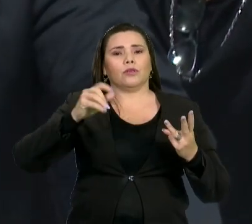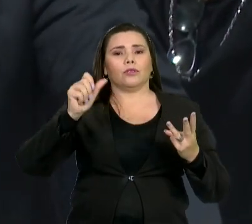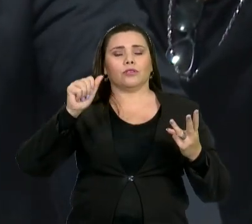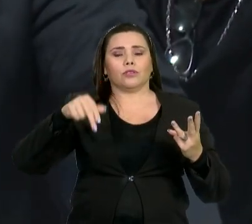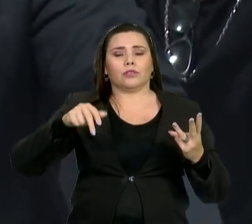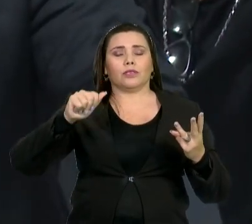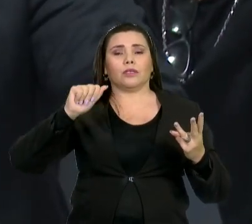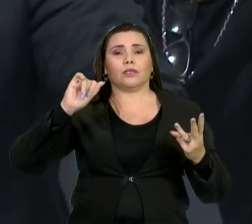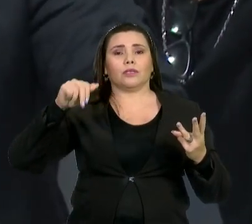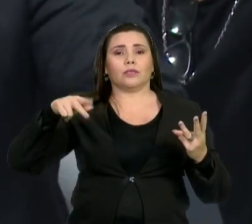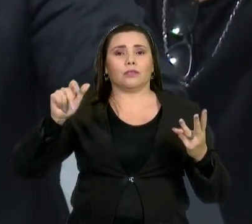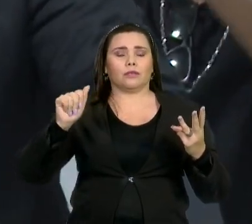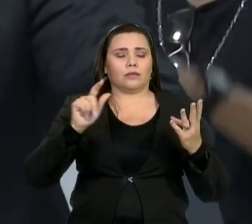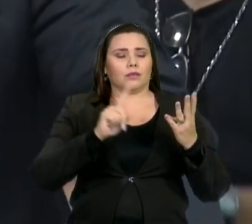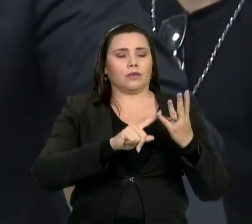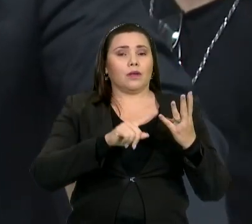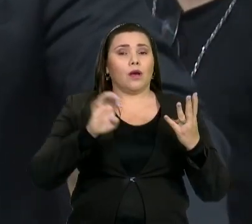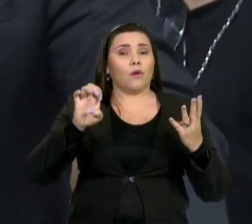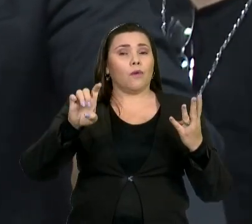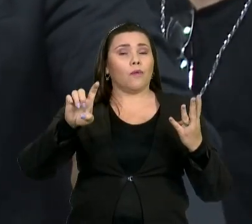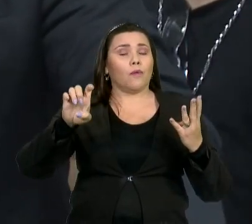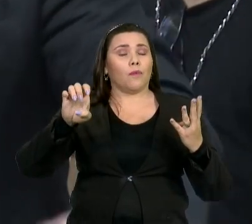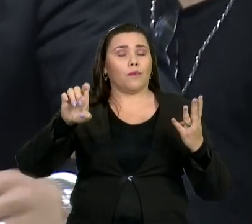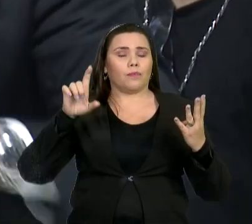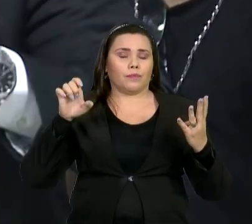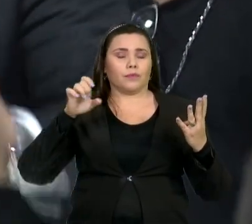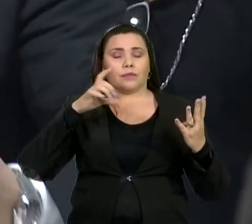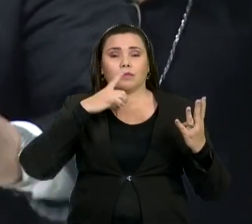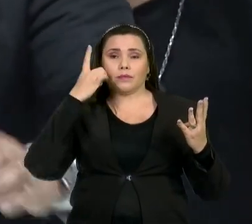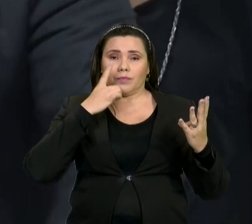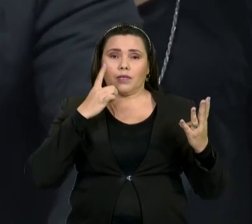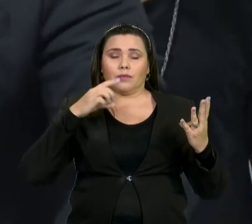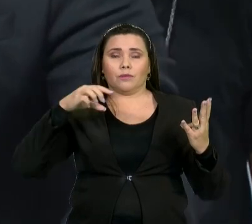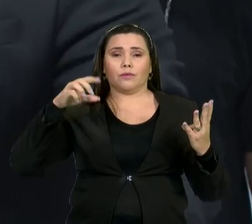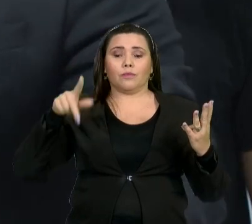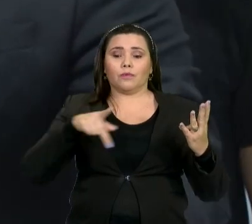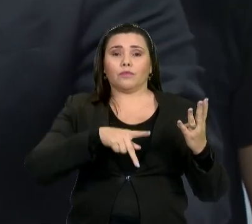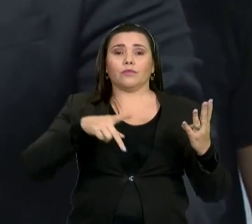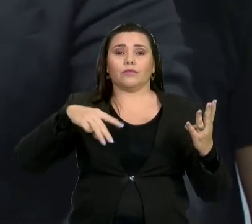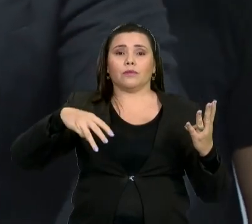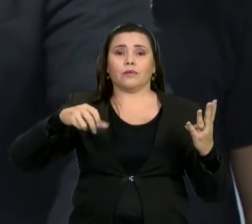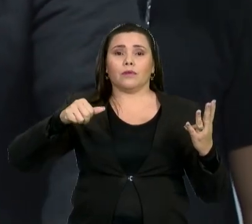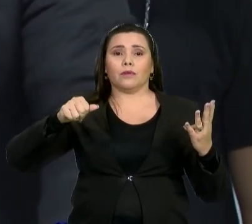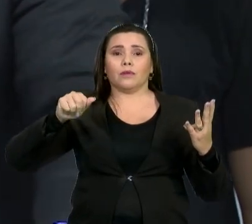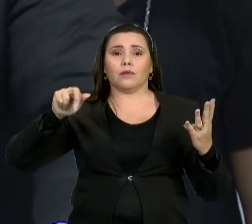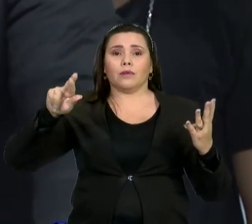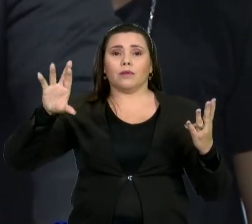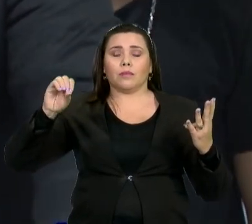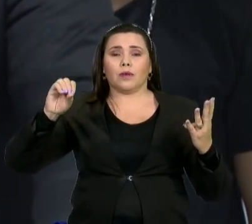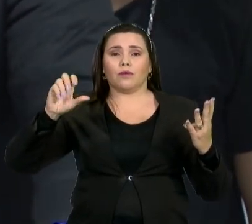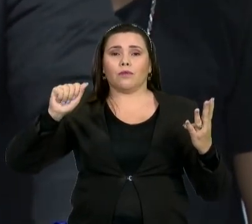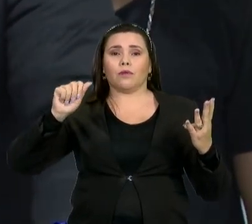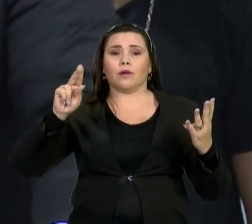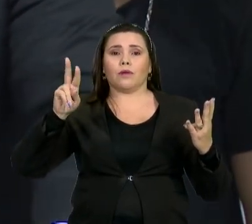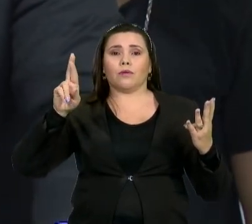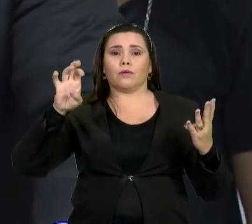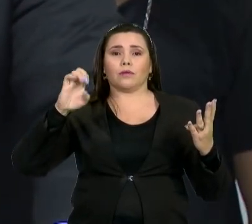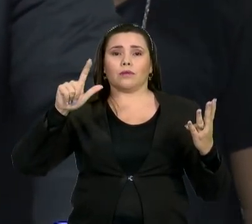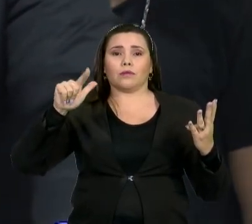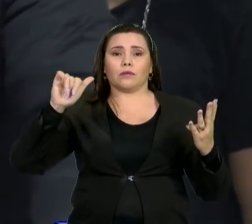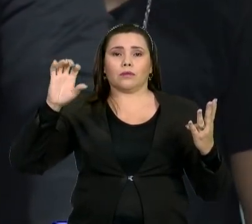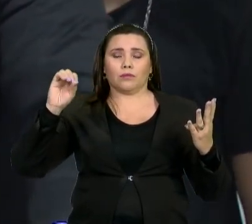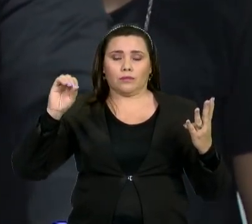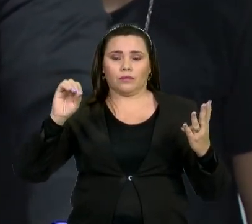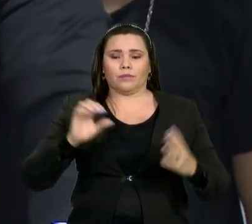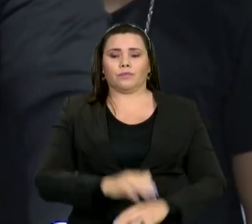Aurélio, que dedicam a sua vida, a sua atuação política a esta região e de forma muito especial a